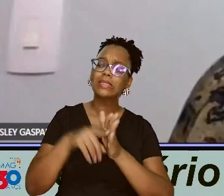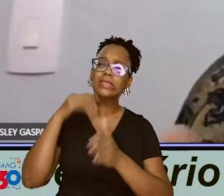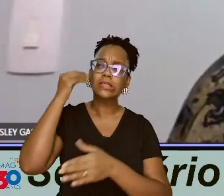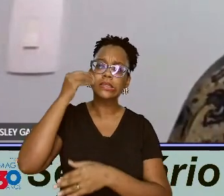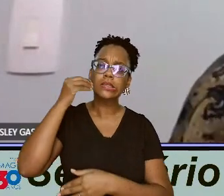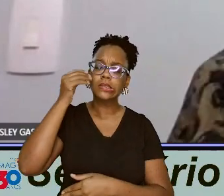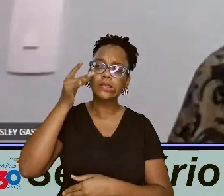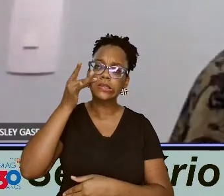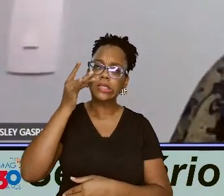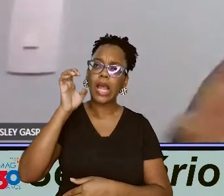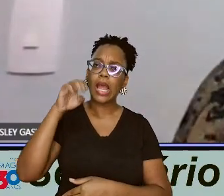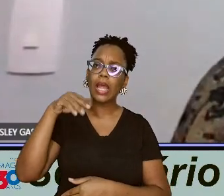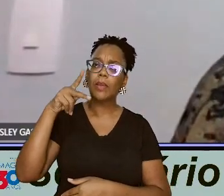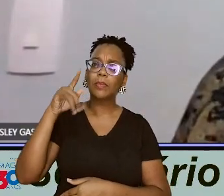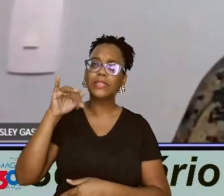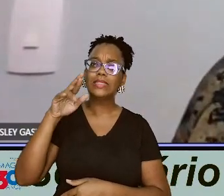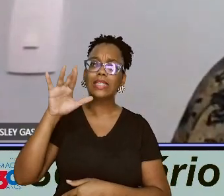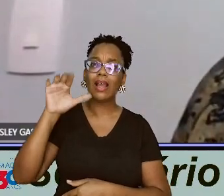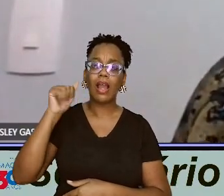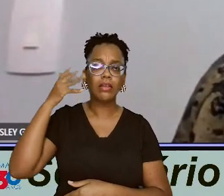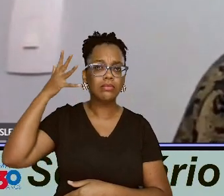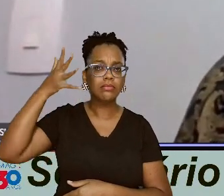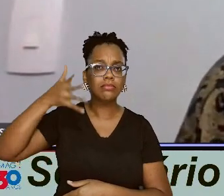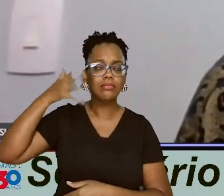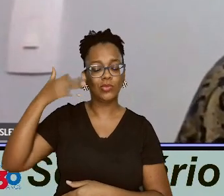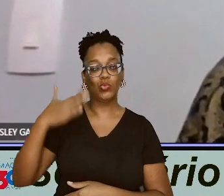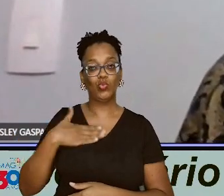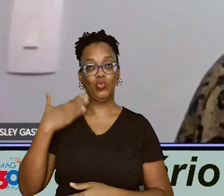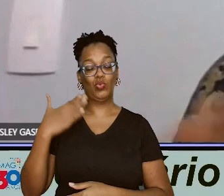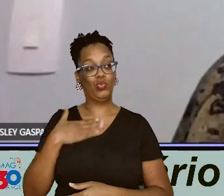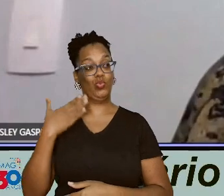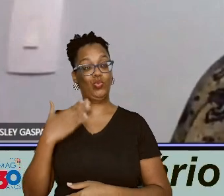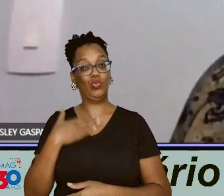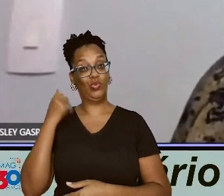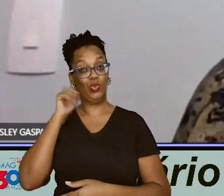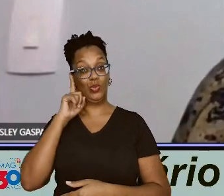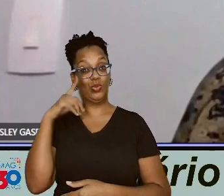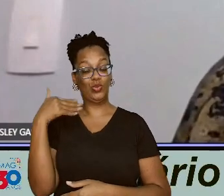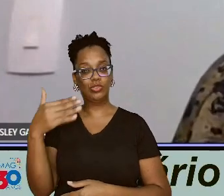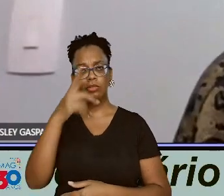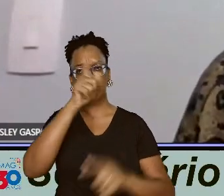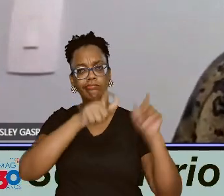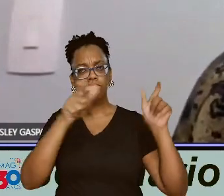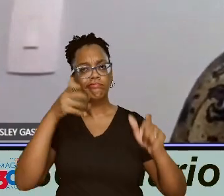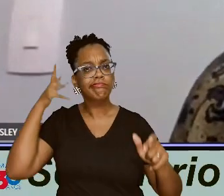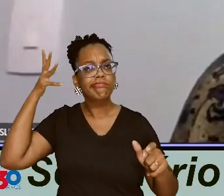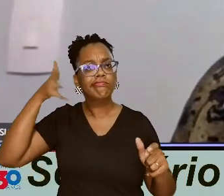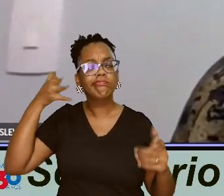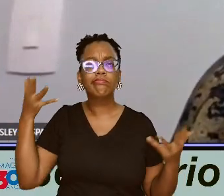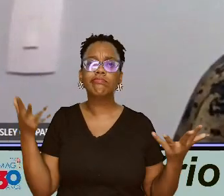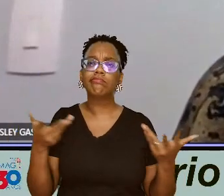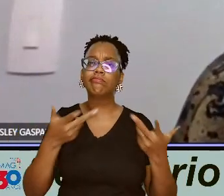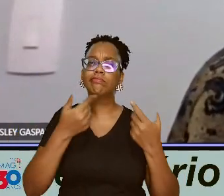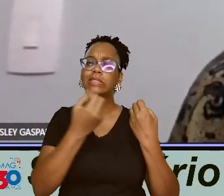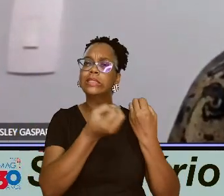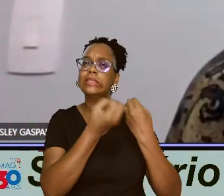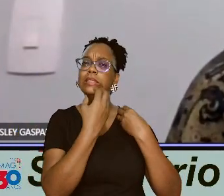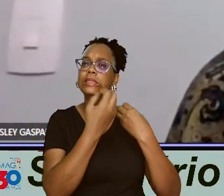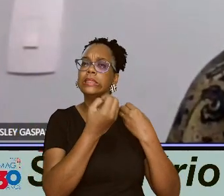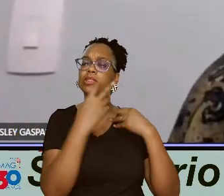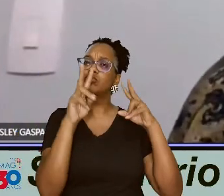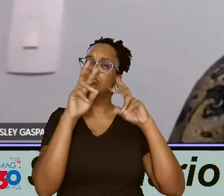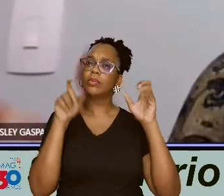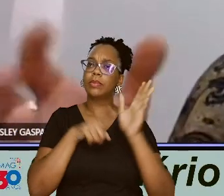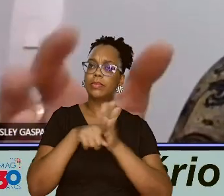trouxe palestrantes, cada dia era uma surpresa. Foram pessoas excelentes que ministraram sobre